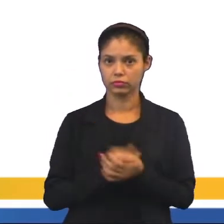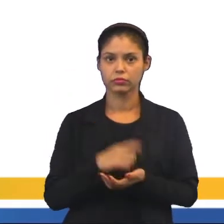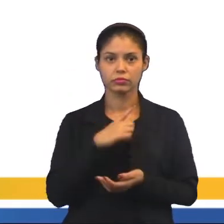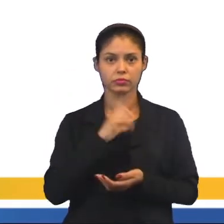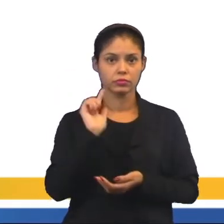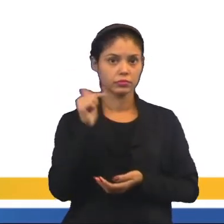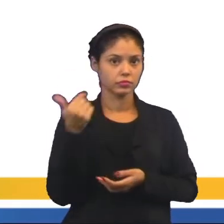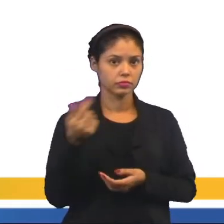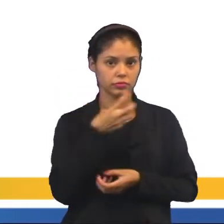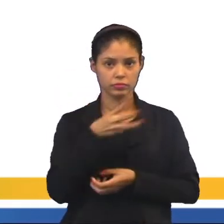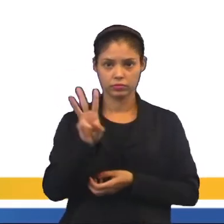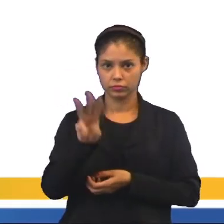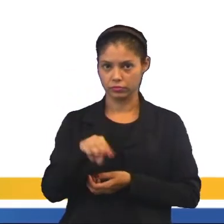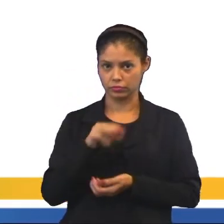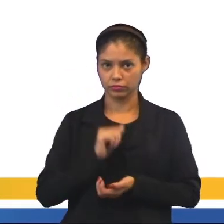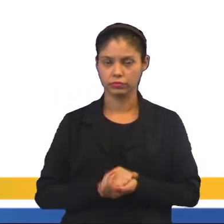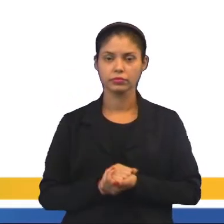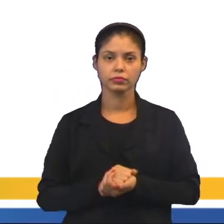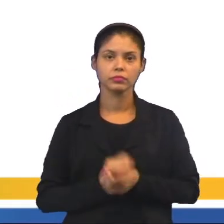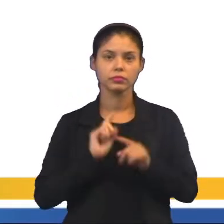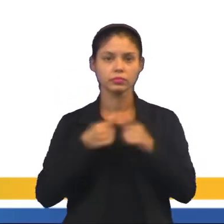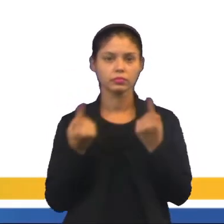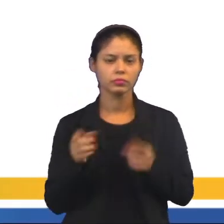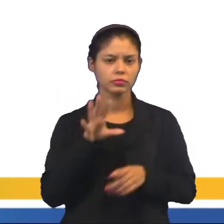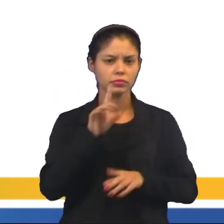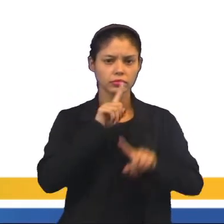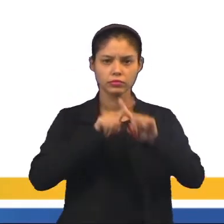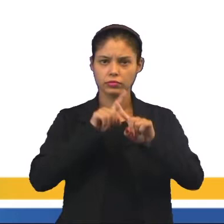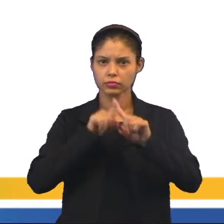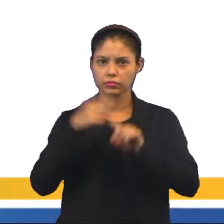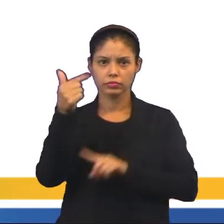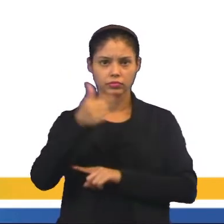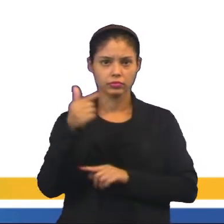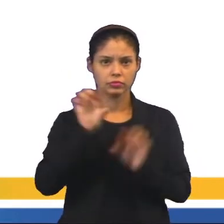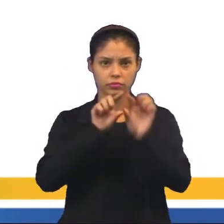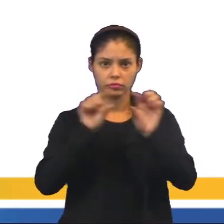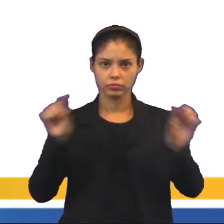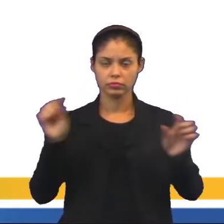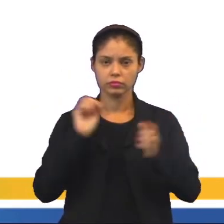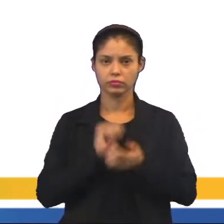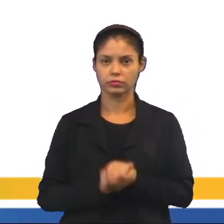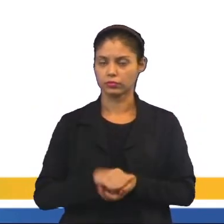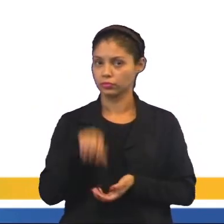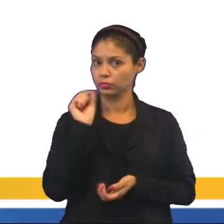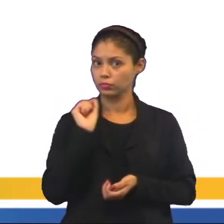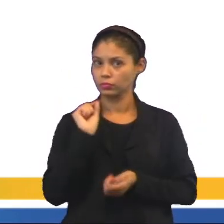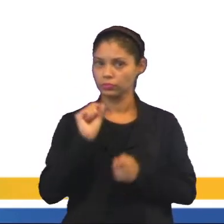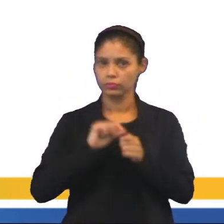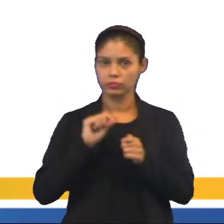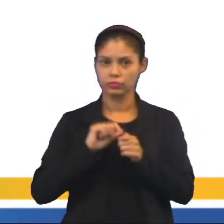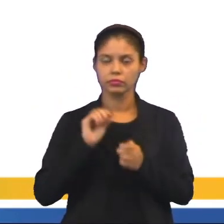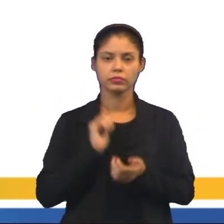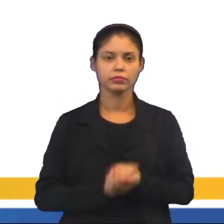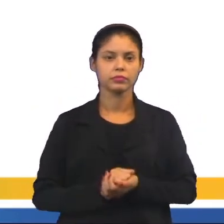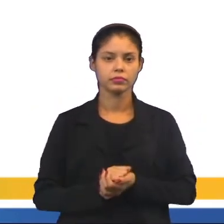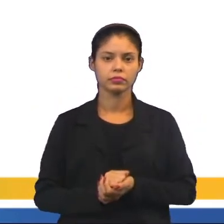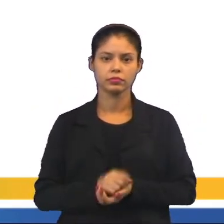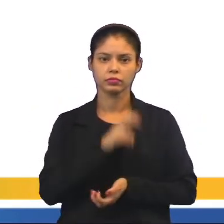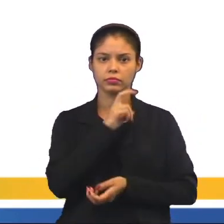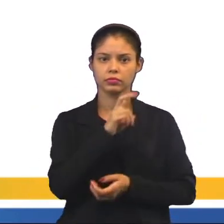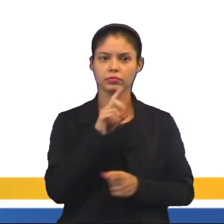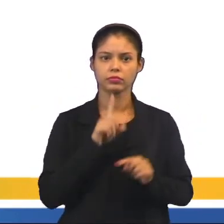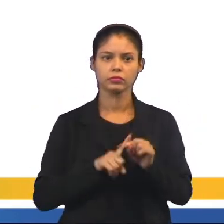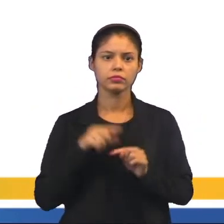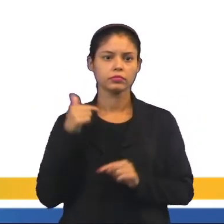tenho uma outra matriz. Mas aí eu vou multiplicar a segunda linha. O que eu faria? 5